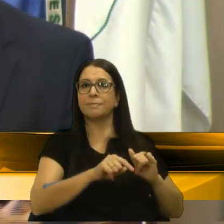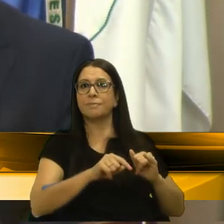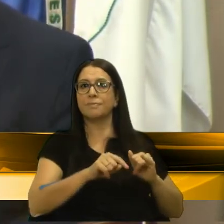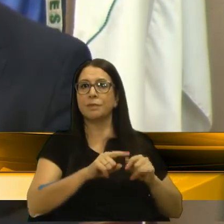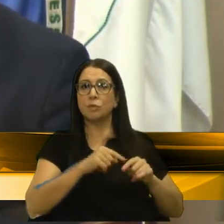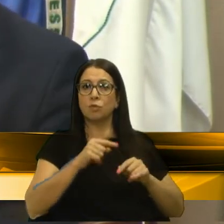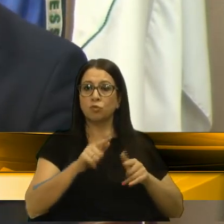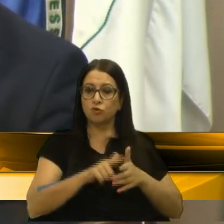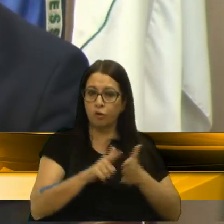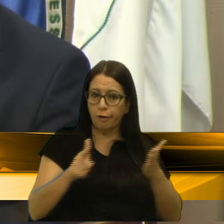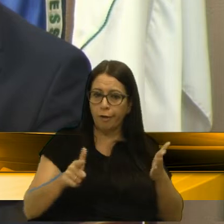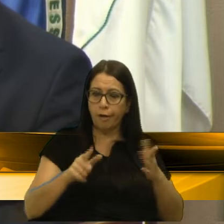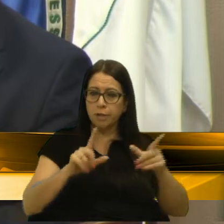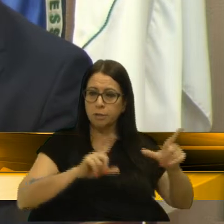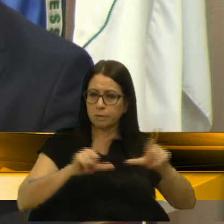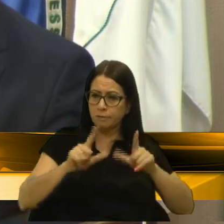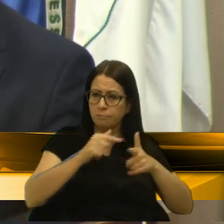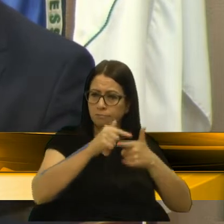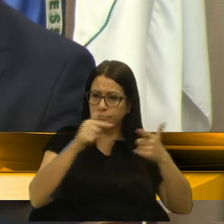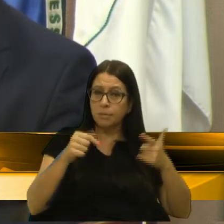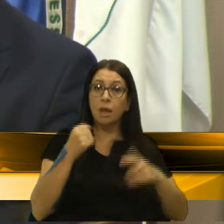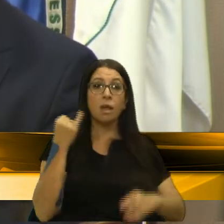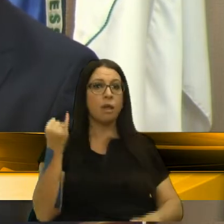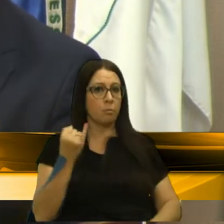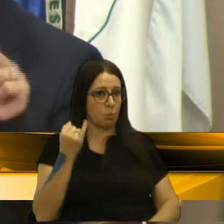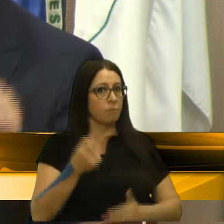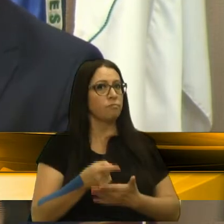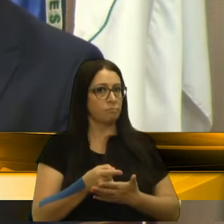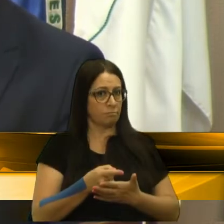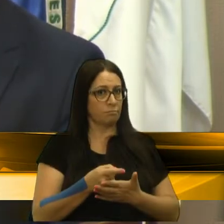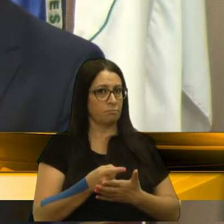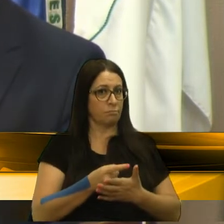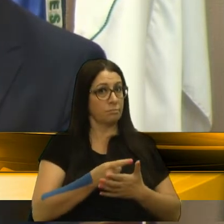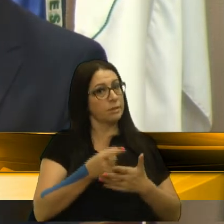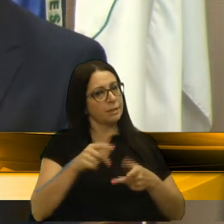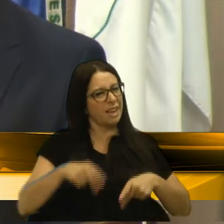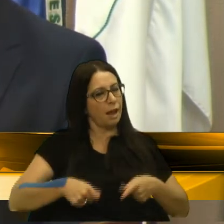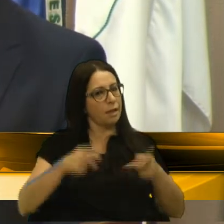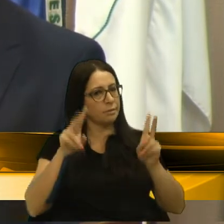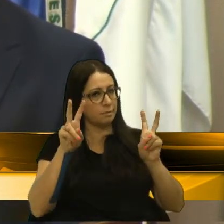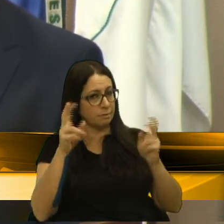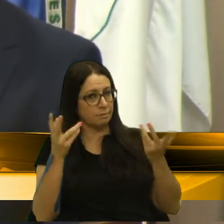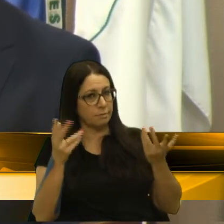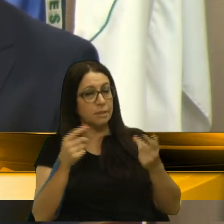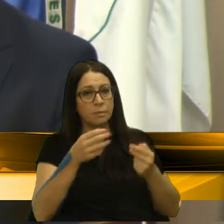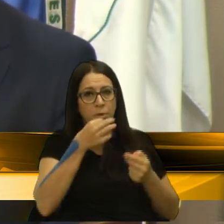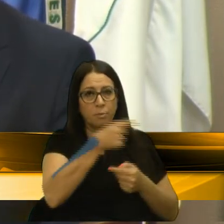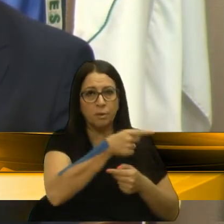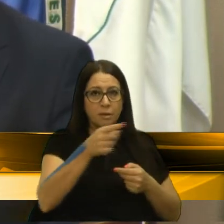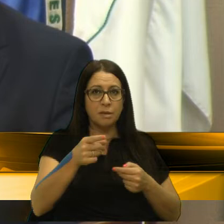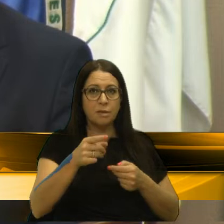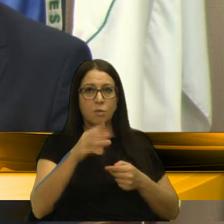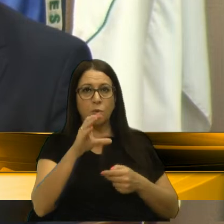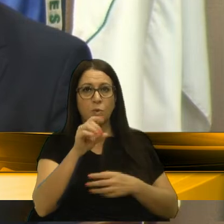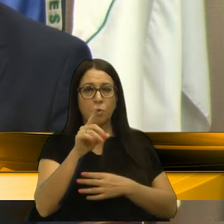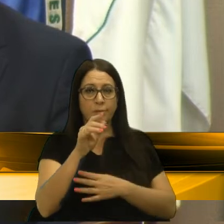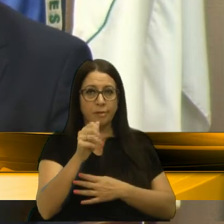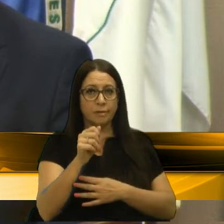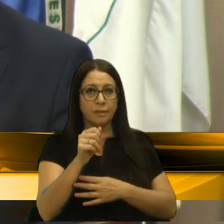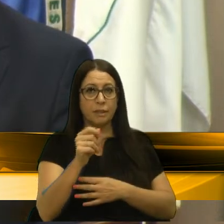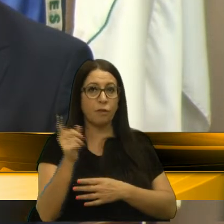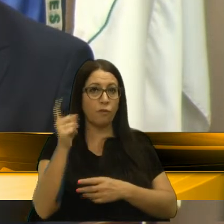rádio, com jornais, com TVs, enfim. É importante esse gasto, entre aspas. Então, sugiro também que a Codeca retome as